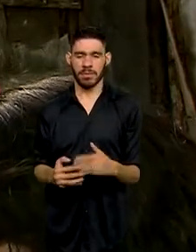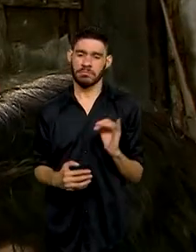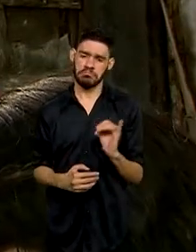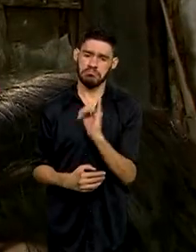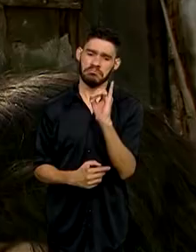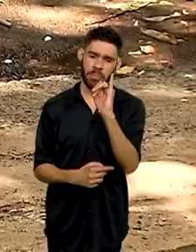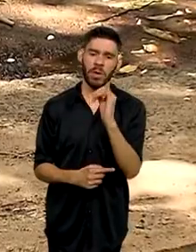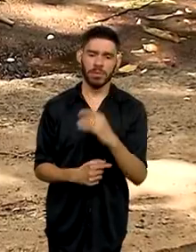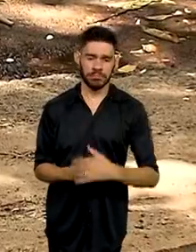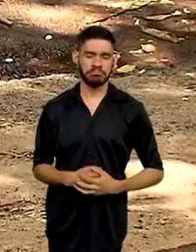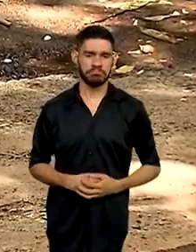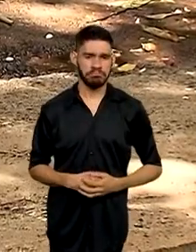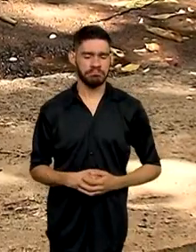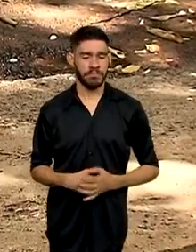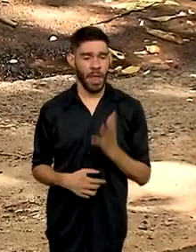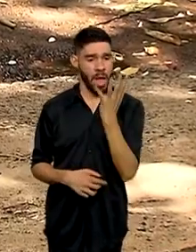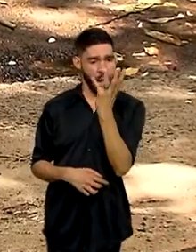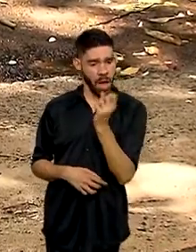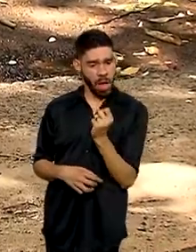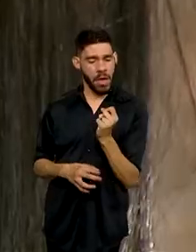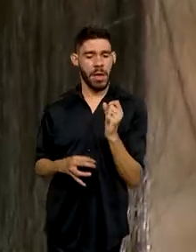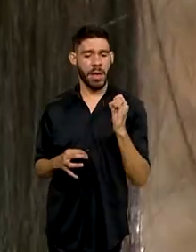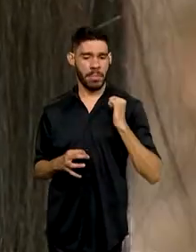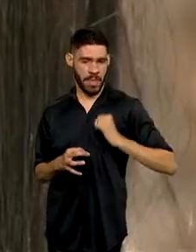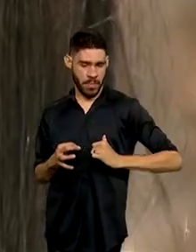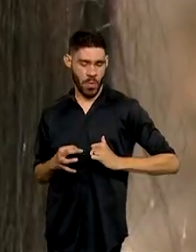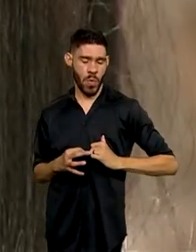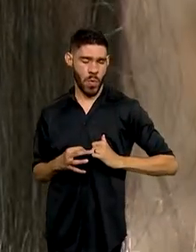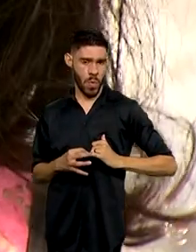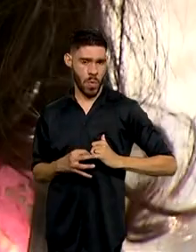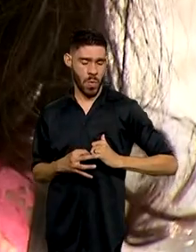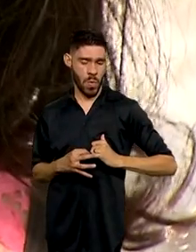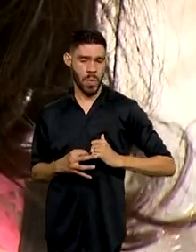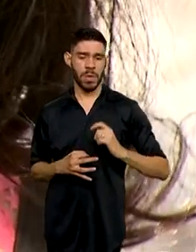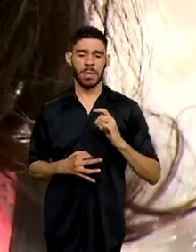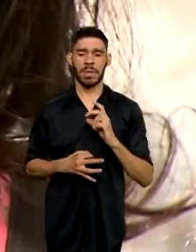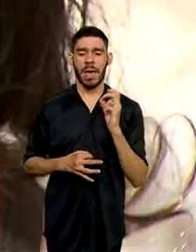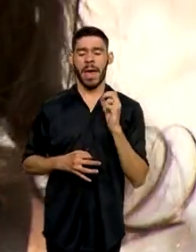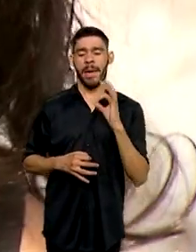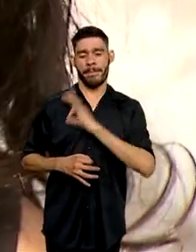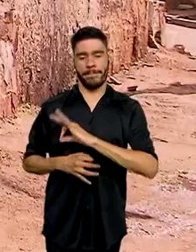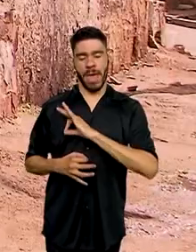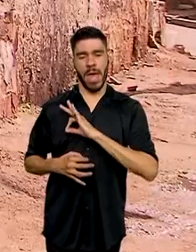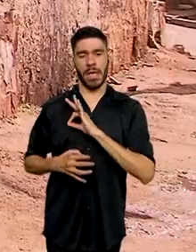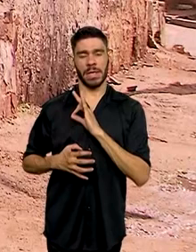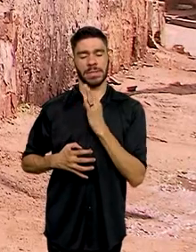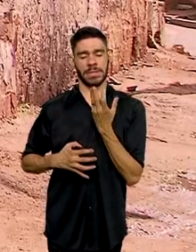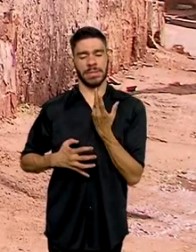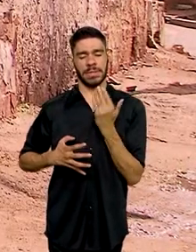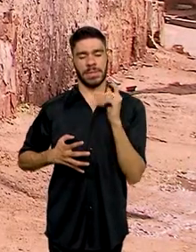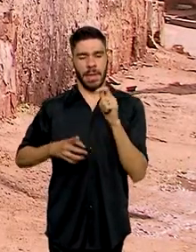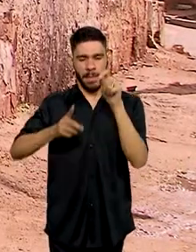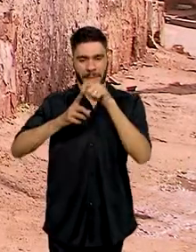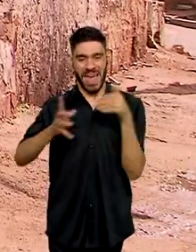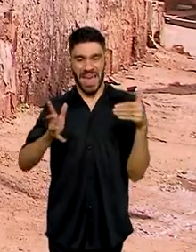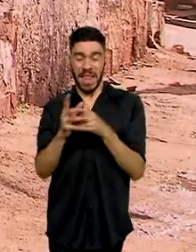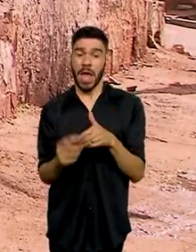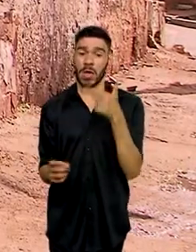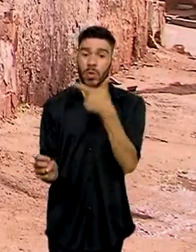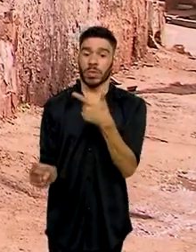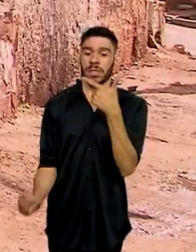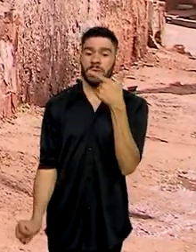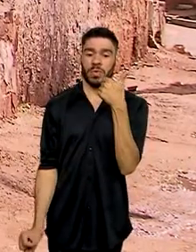Muito importante. Para receber o benefício, a renda mensal familiar precisa ser de até R$ 218,00